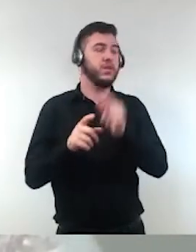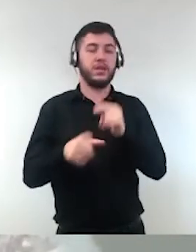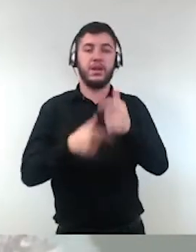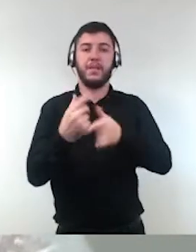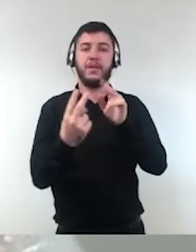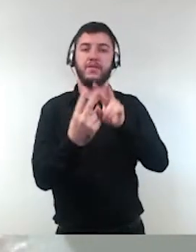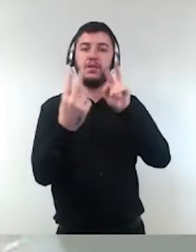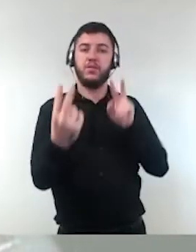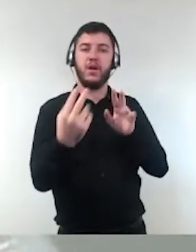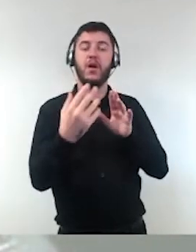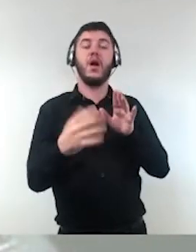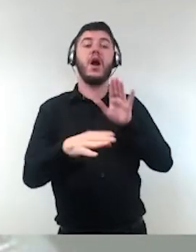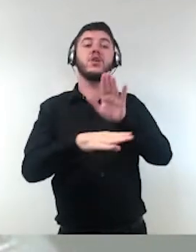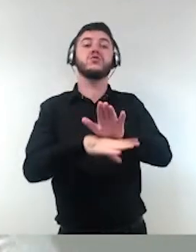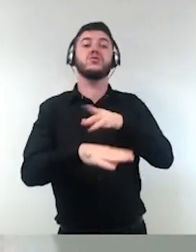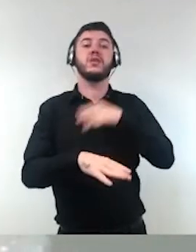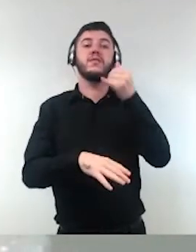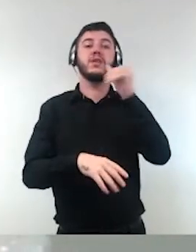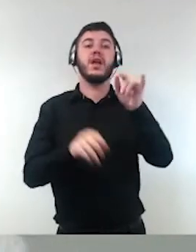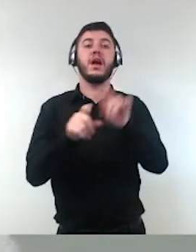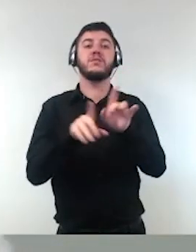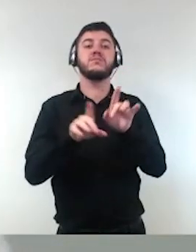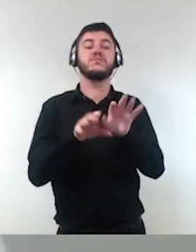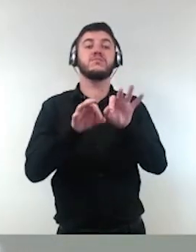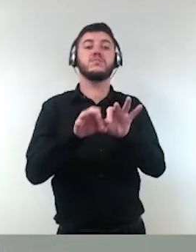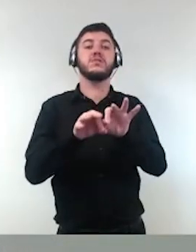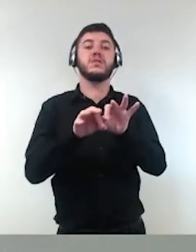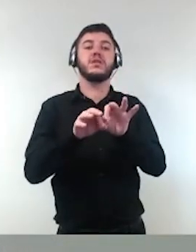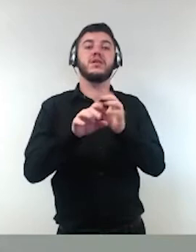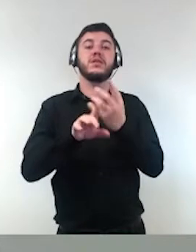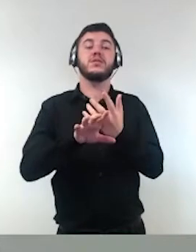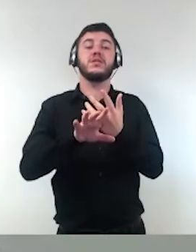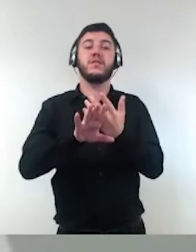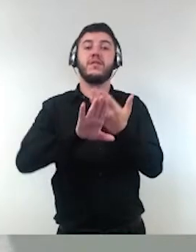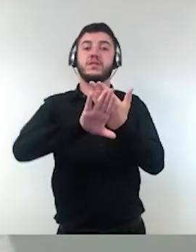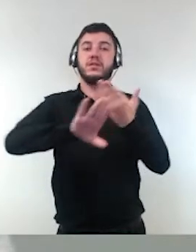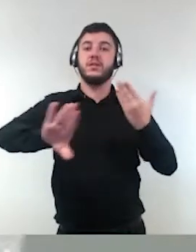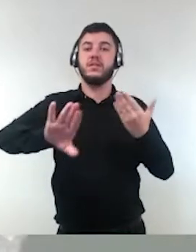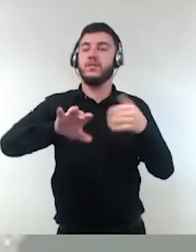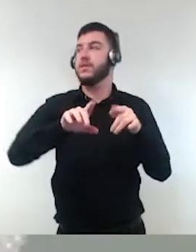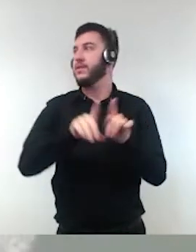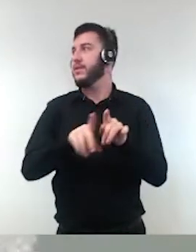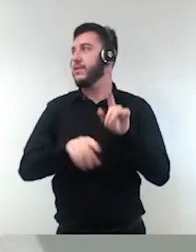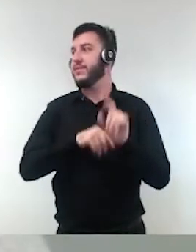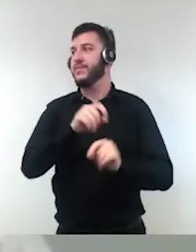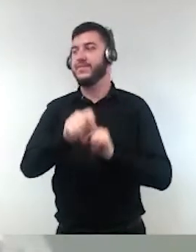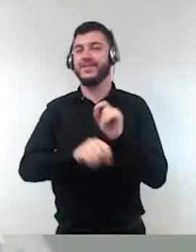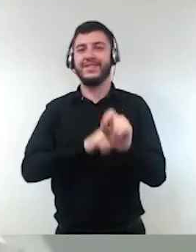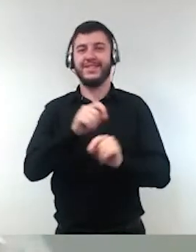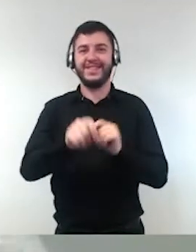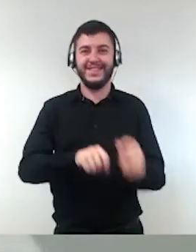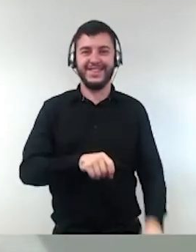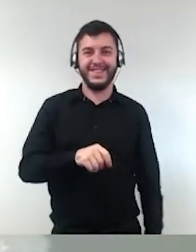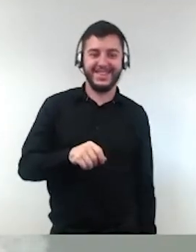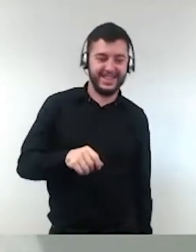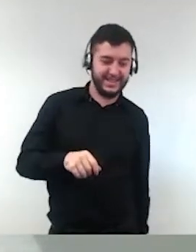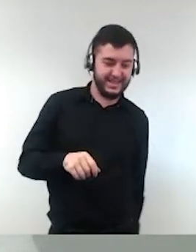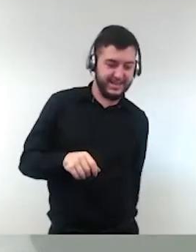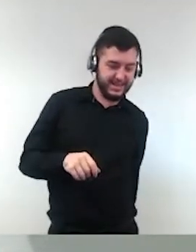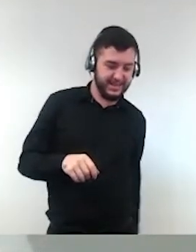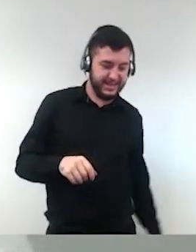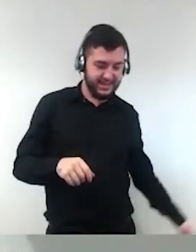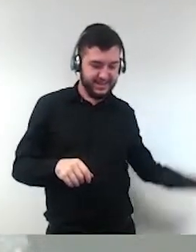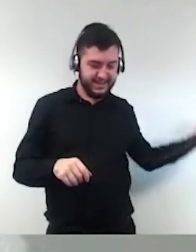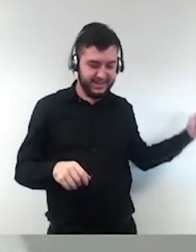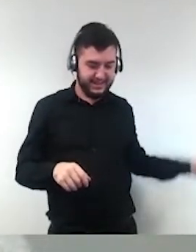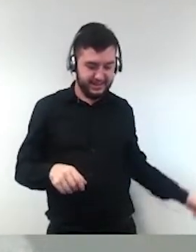tempos mortos de trabalho, nas questões de mobilidade urbana. Ele é mais